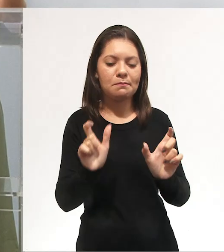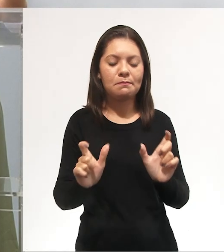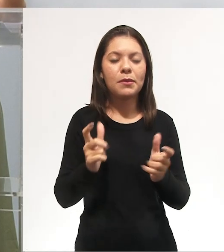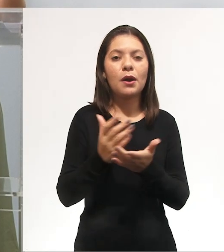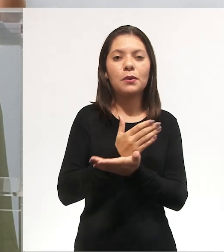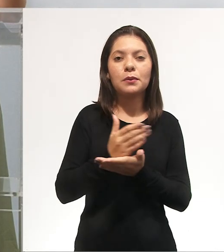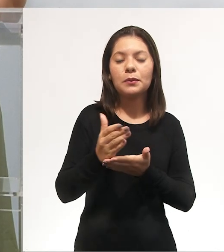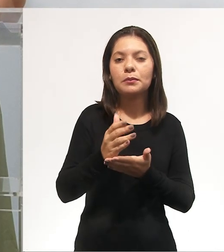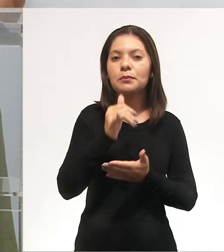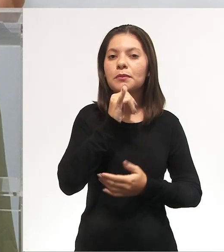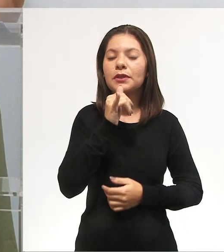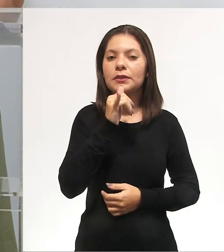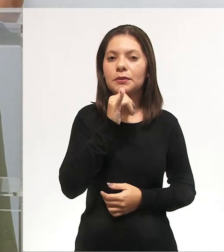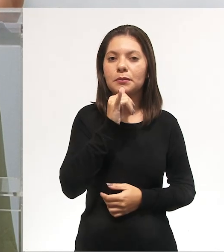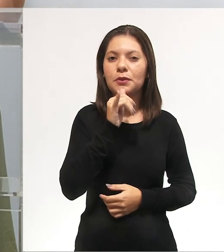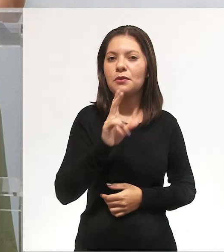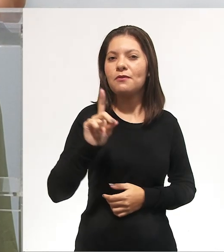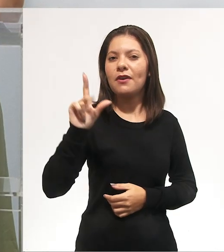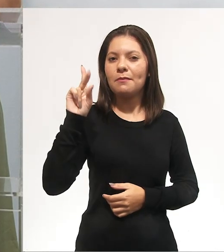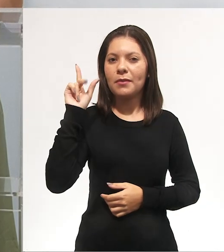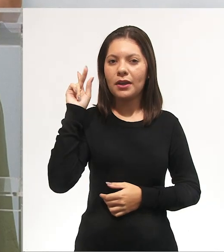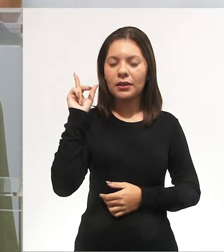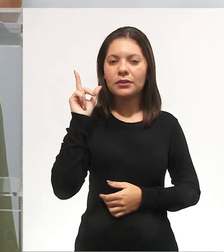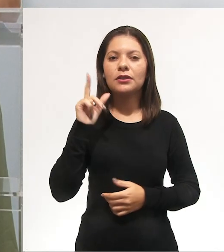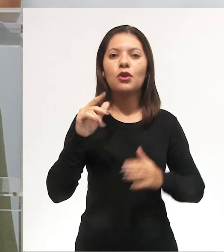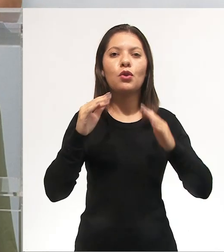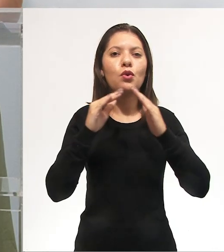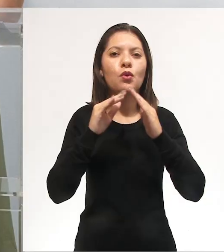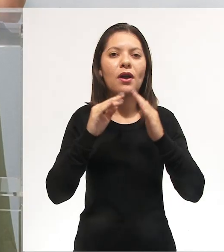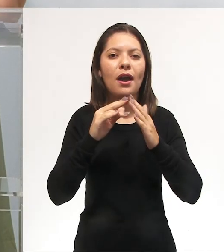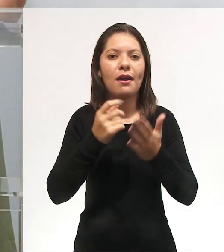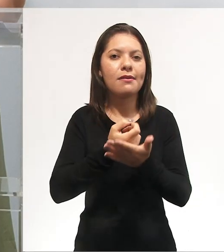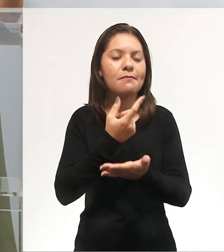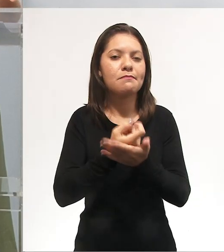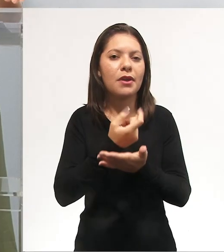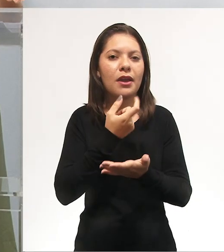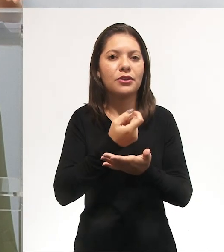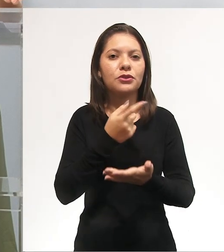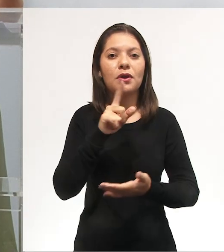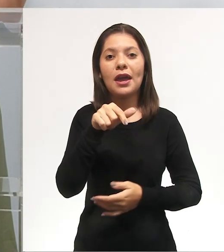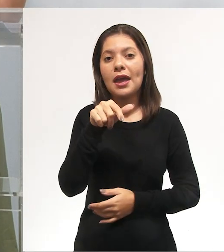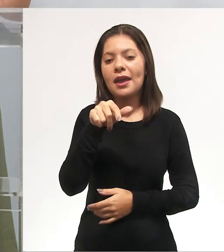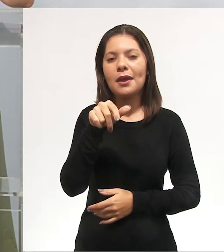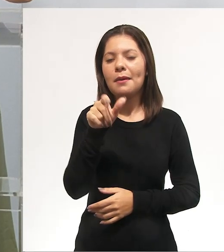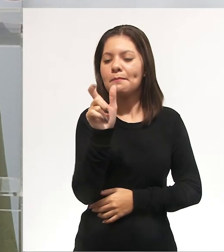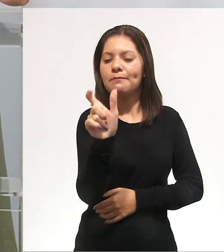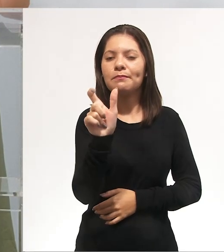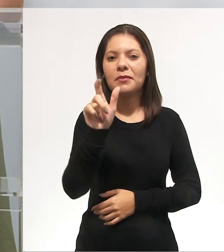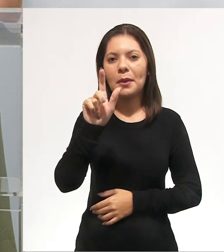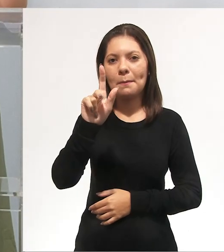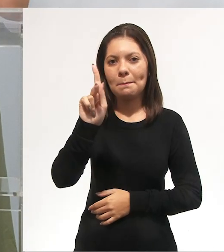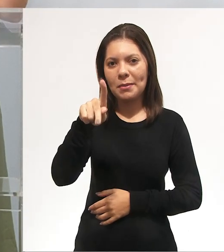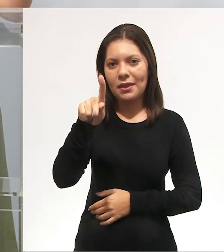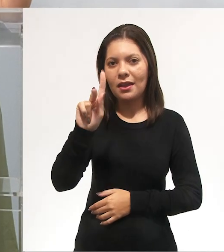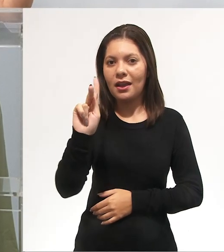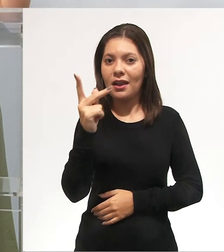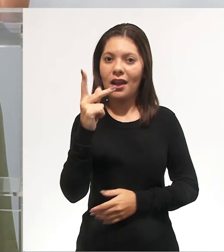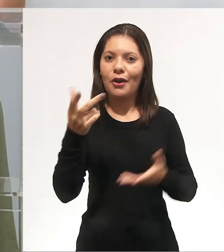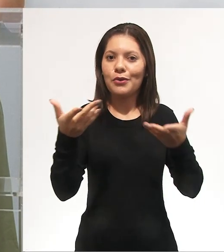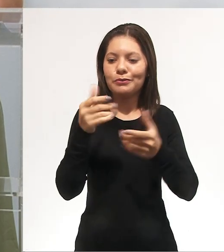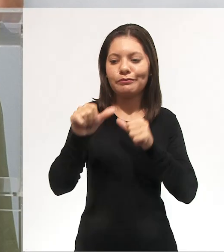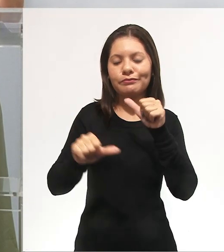algumas palavras. Por exemplo, antigamente, farmácia era escrito com PH. Hoje em dia é com F, né? Mas então